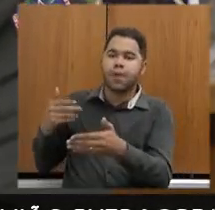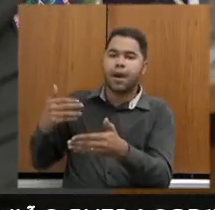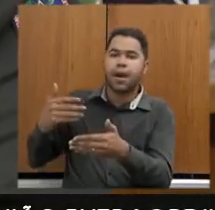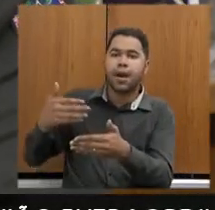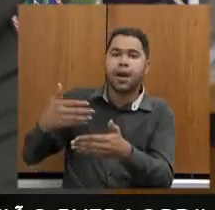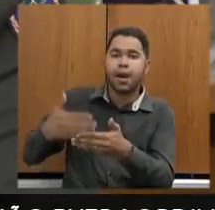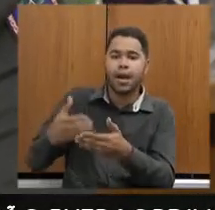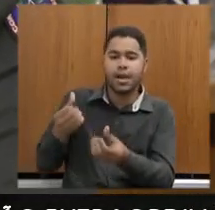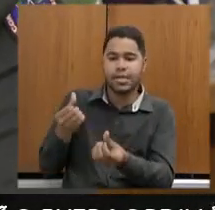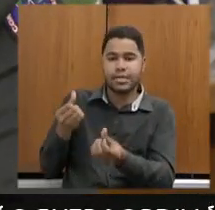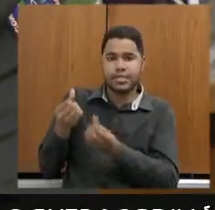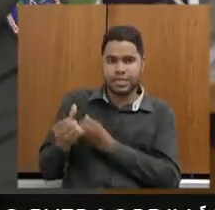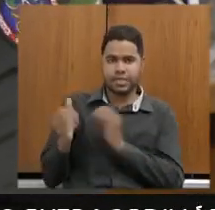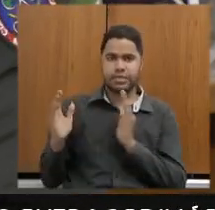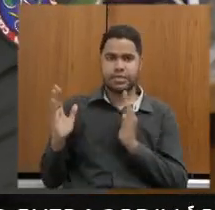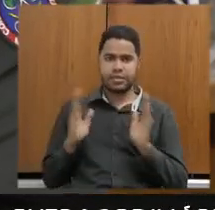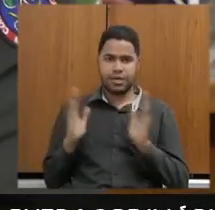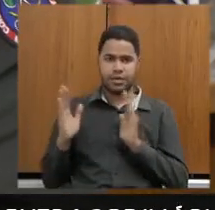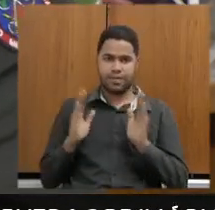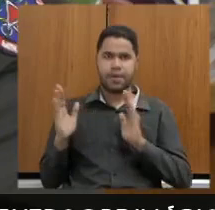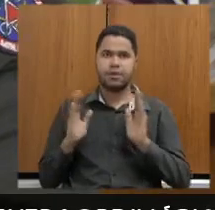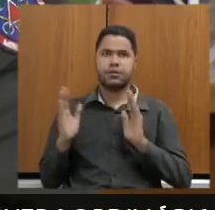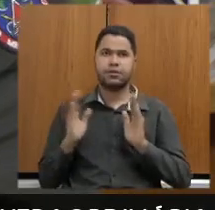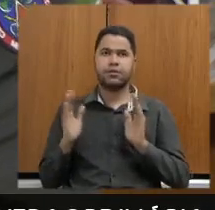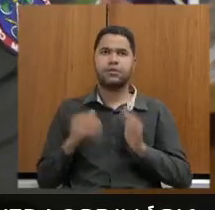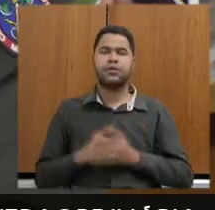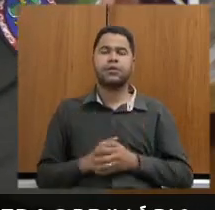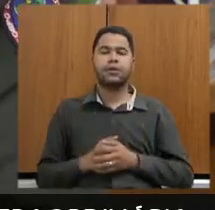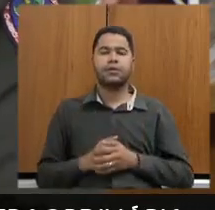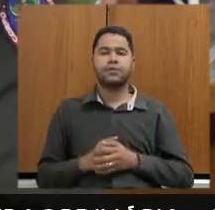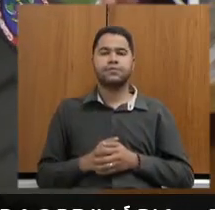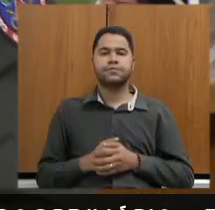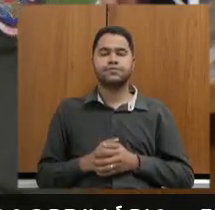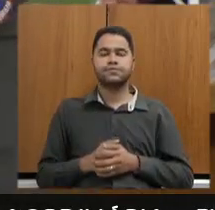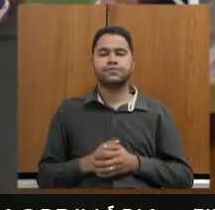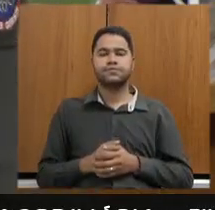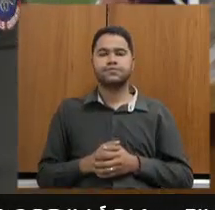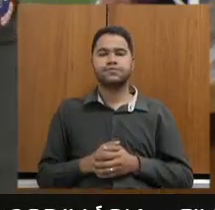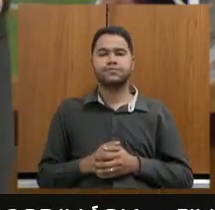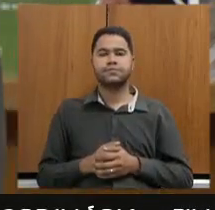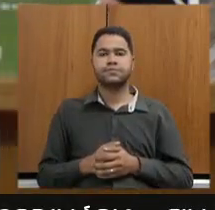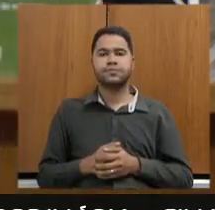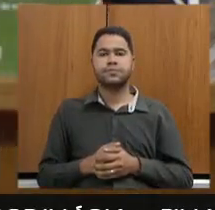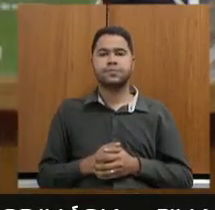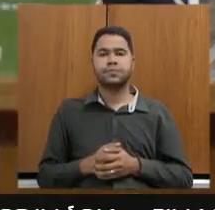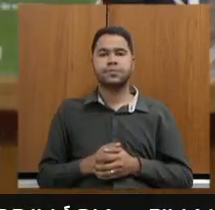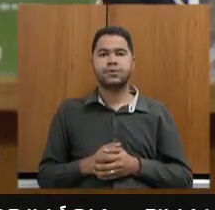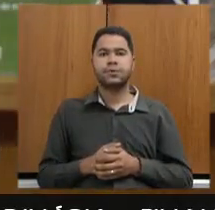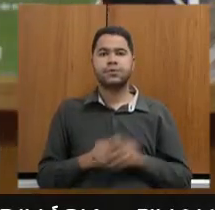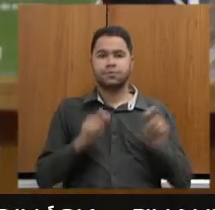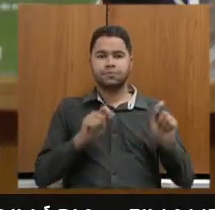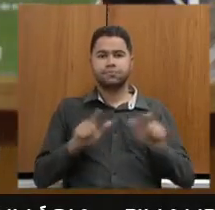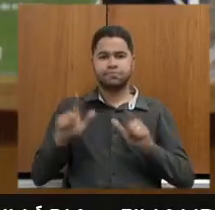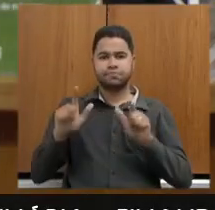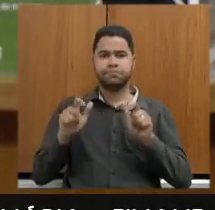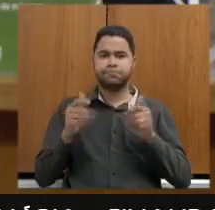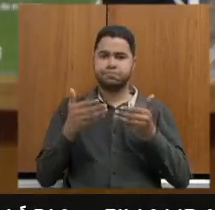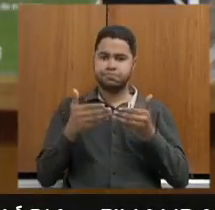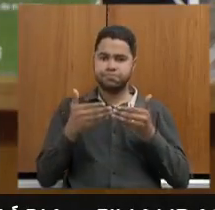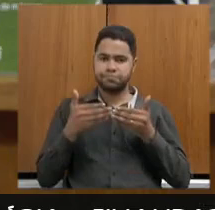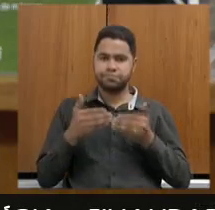ano desse período do considerado do Assembleia fiscaliza próximo por